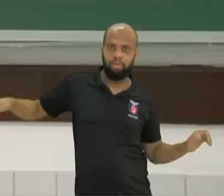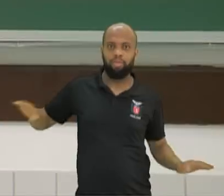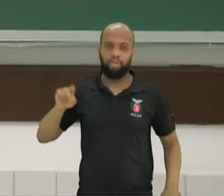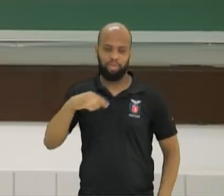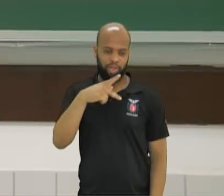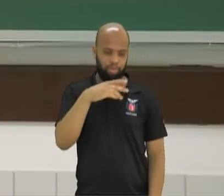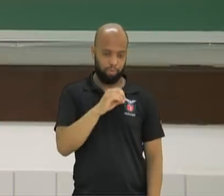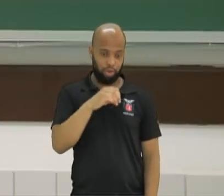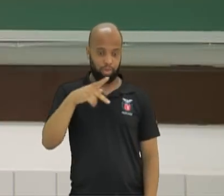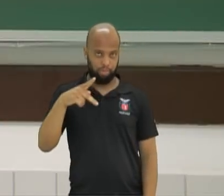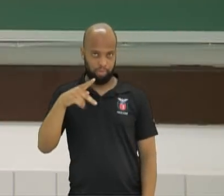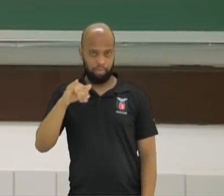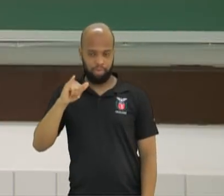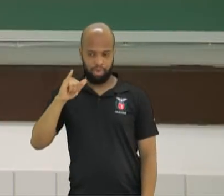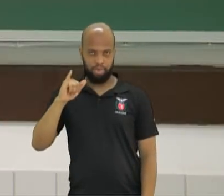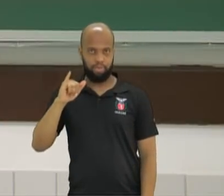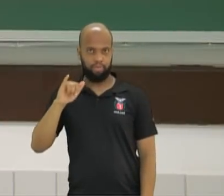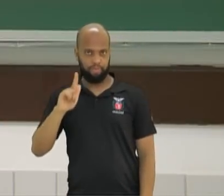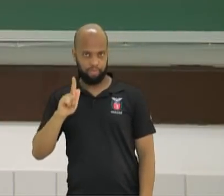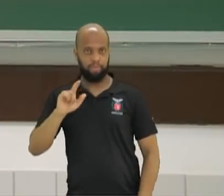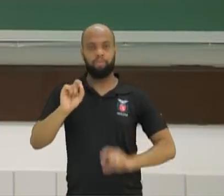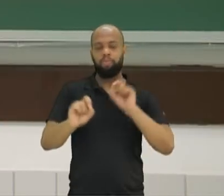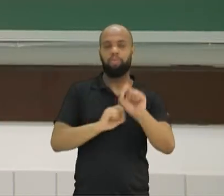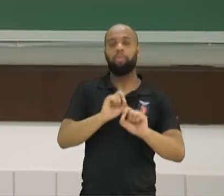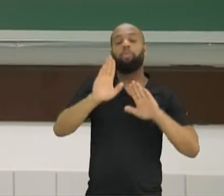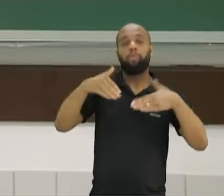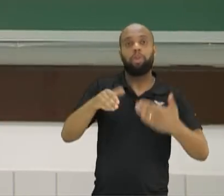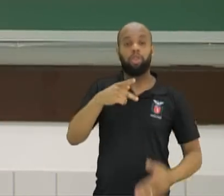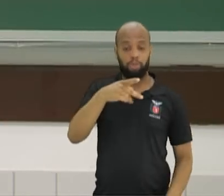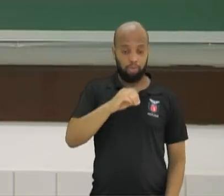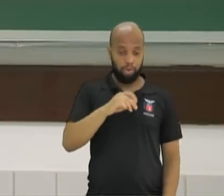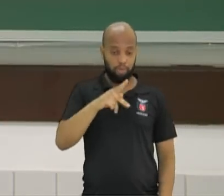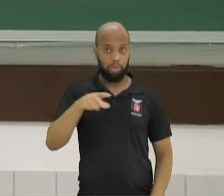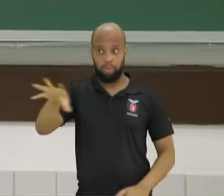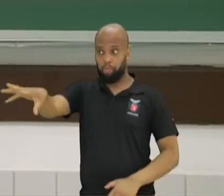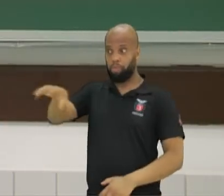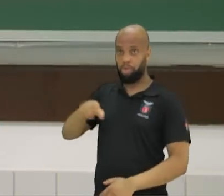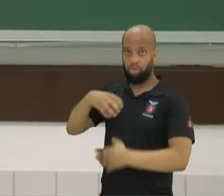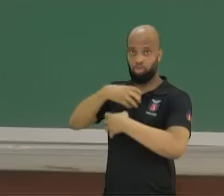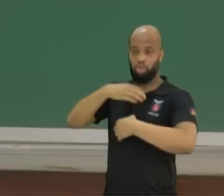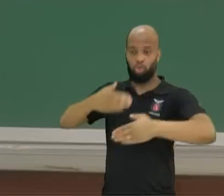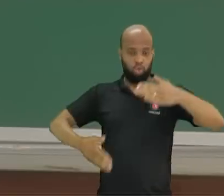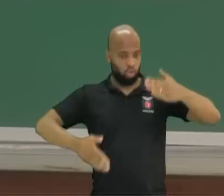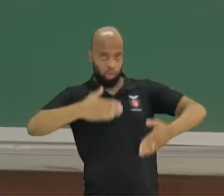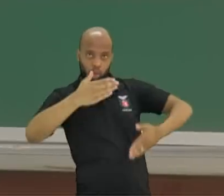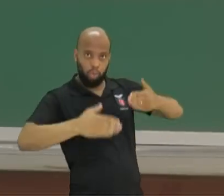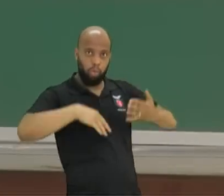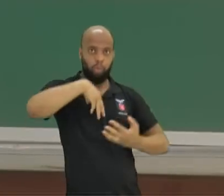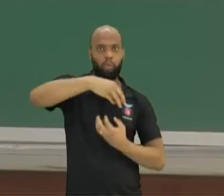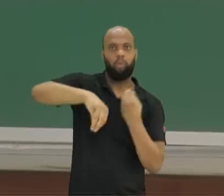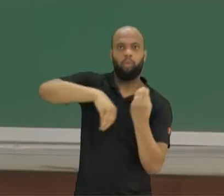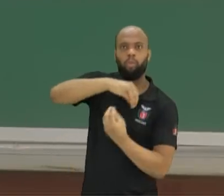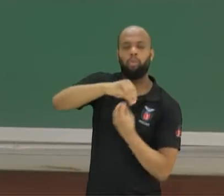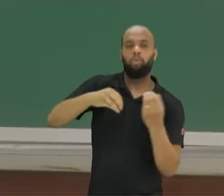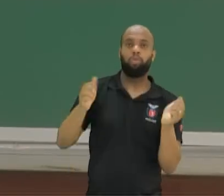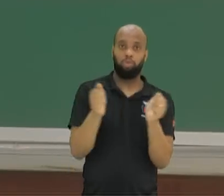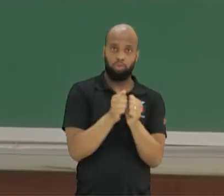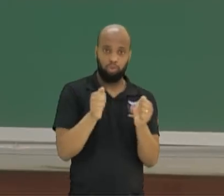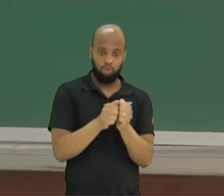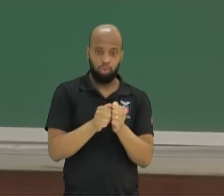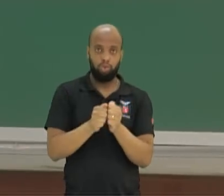popping, certo? Então o popping ele pegou lá o robô, tá? Misturou no